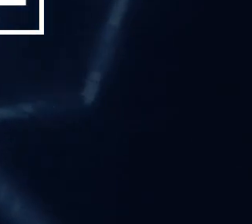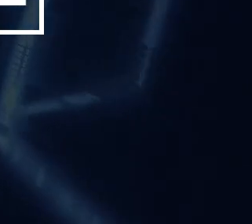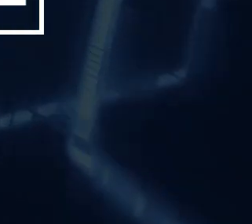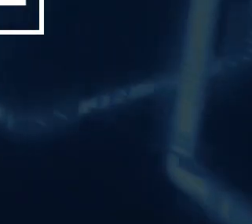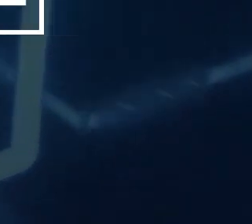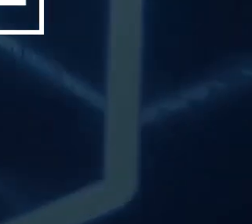cidade